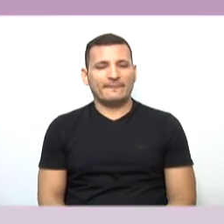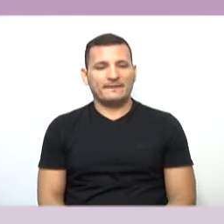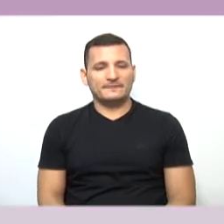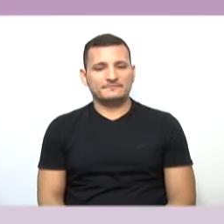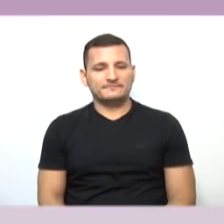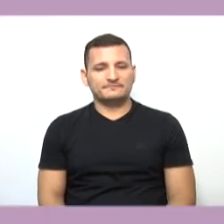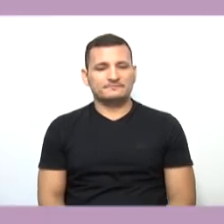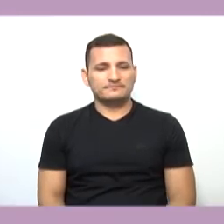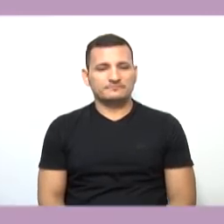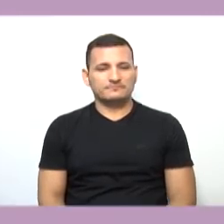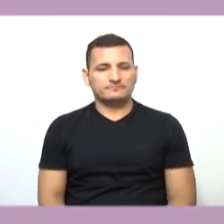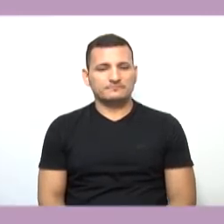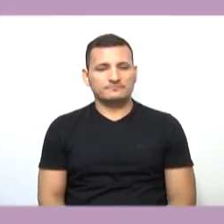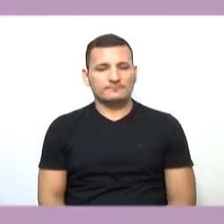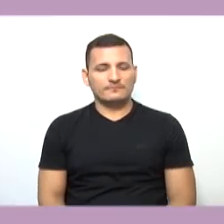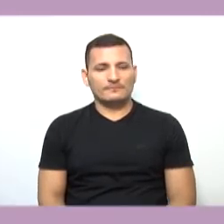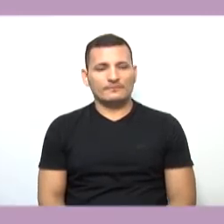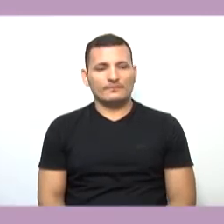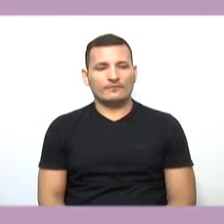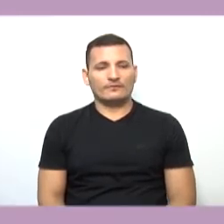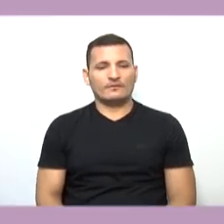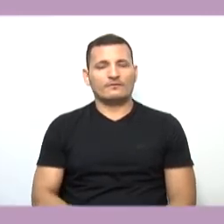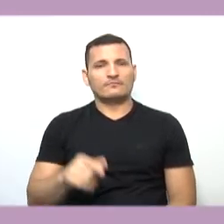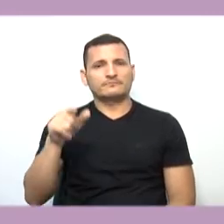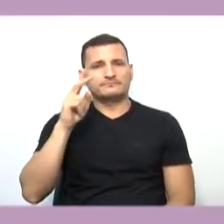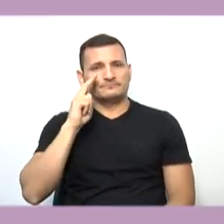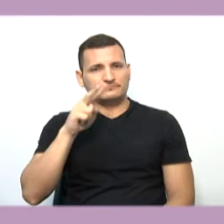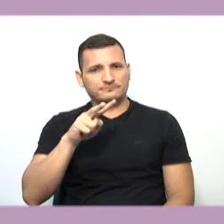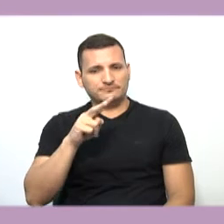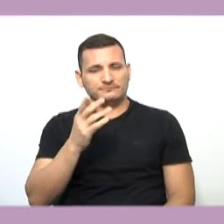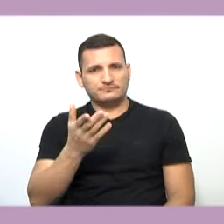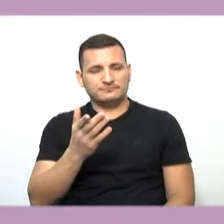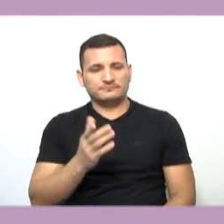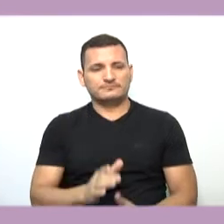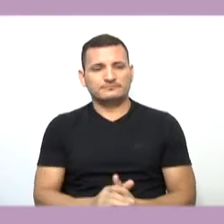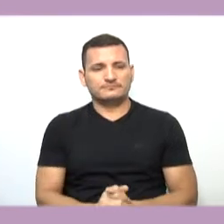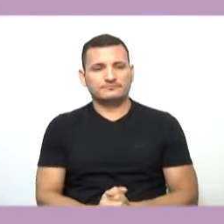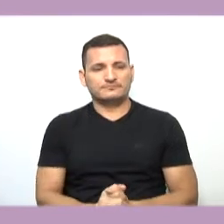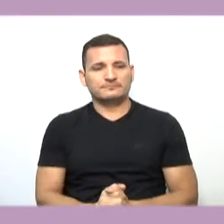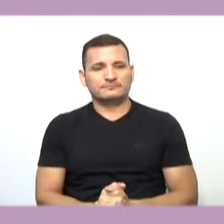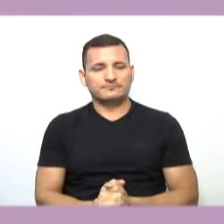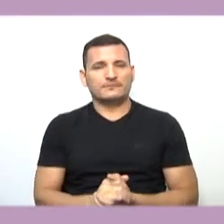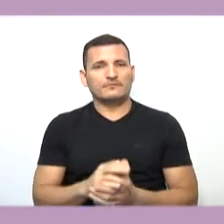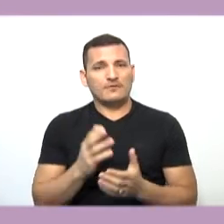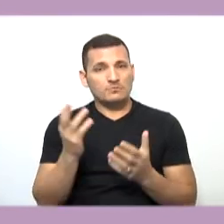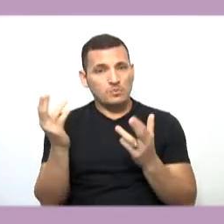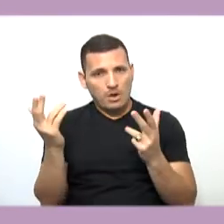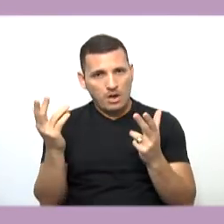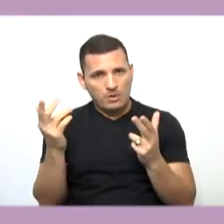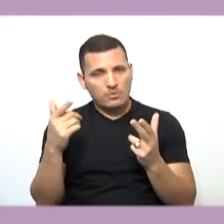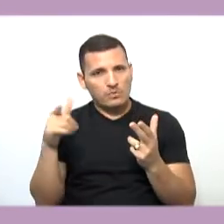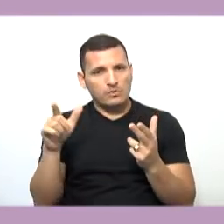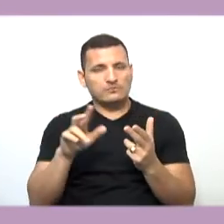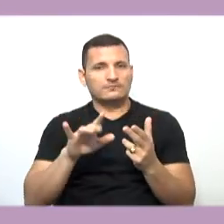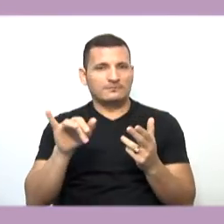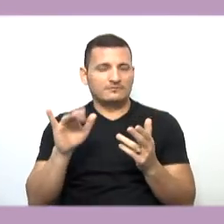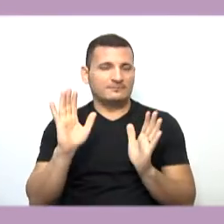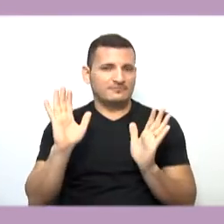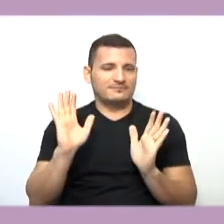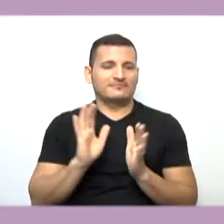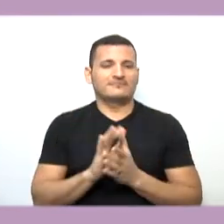Vou diminuir aqui para vocês observarem melhor. Ó, tá assim, tá vendo? Vai ficar igual, vai, com fé em